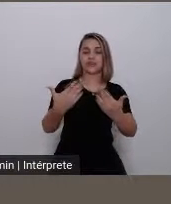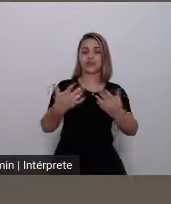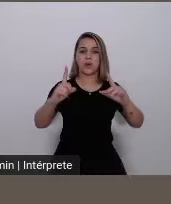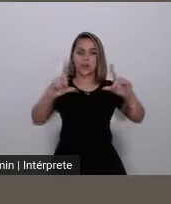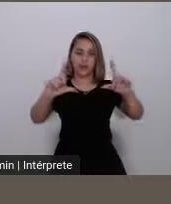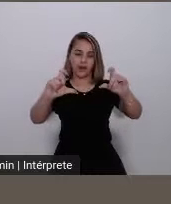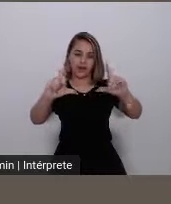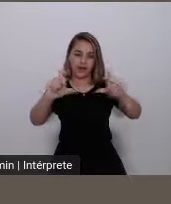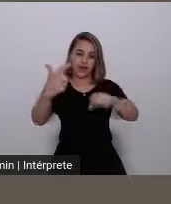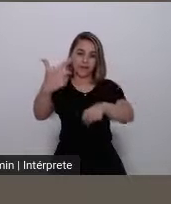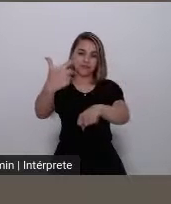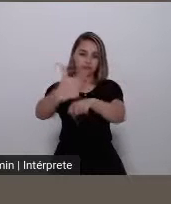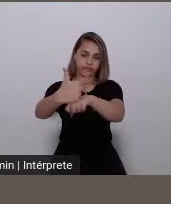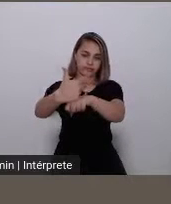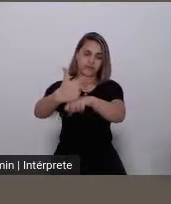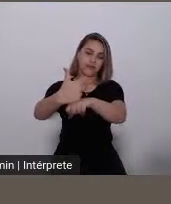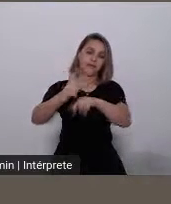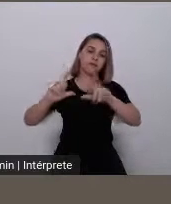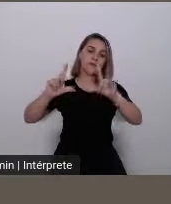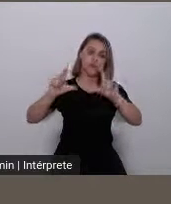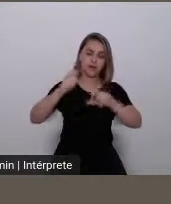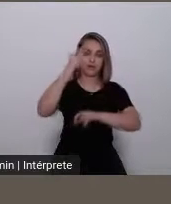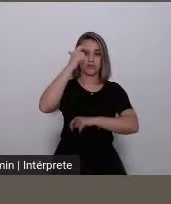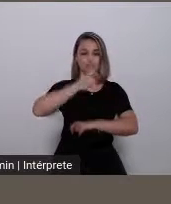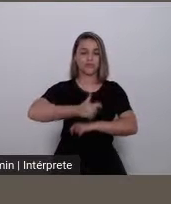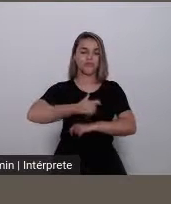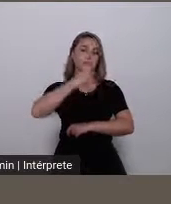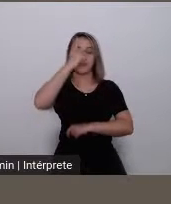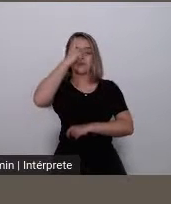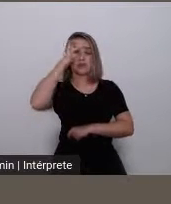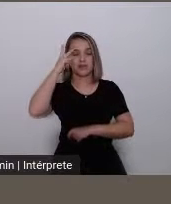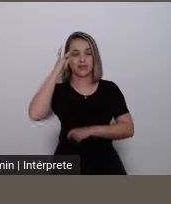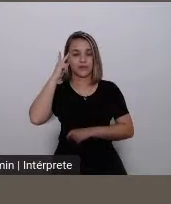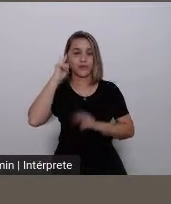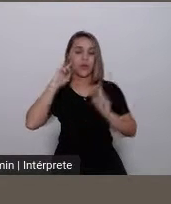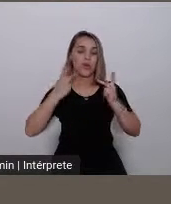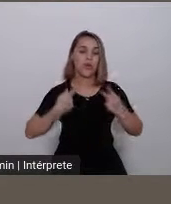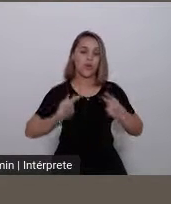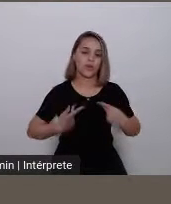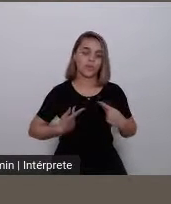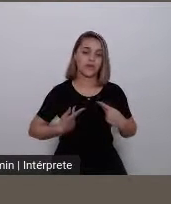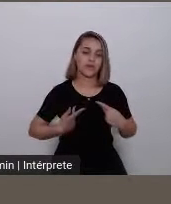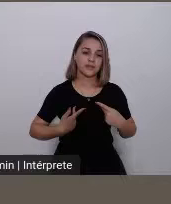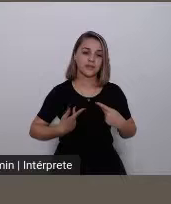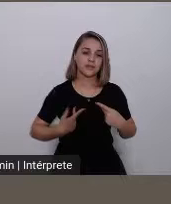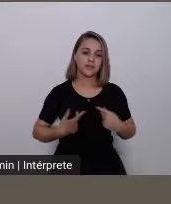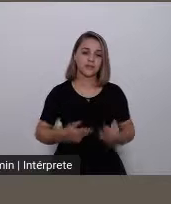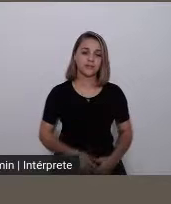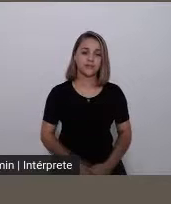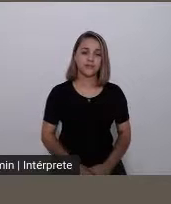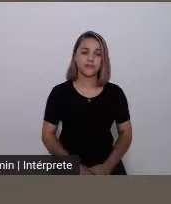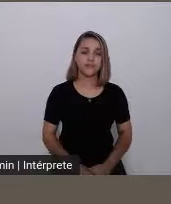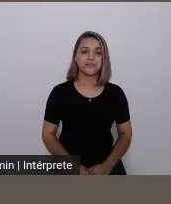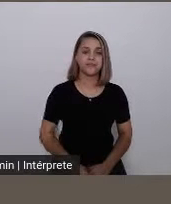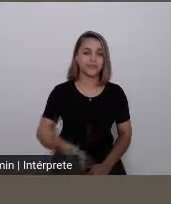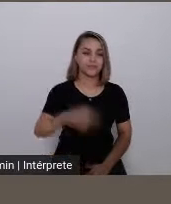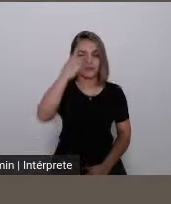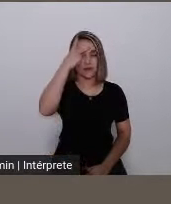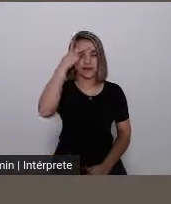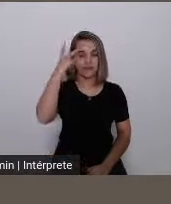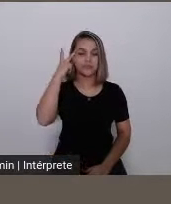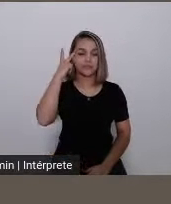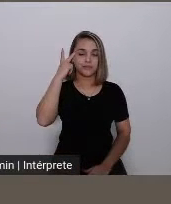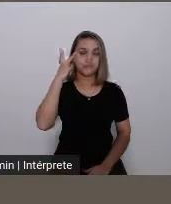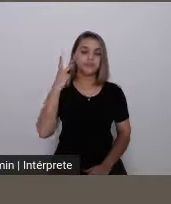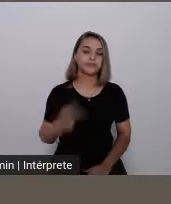enquanto um indivíduo, e não enquanto um tipo humano, como era o caso frequentemente de pessoas racializadas.